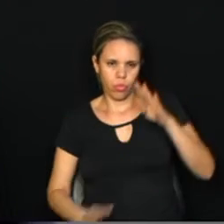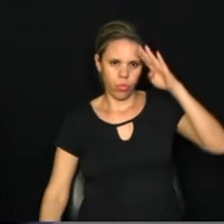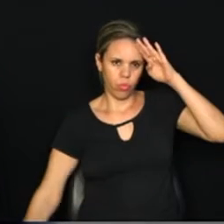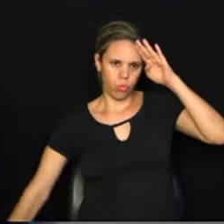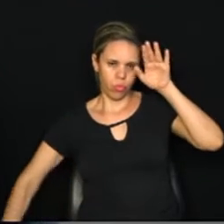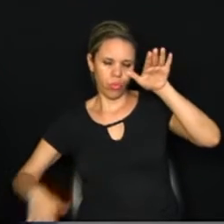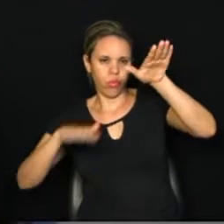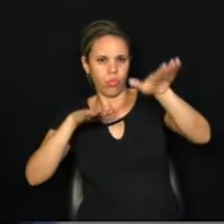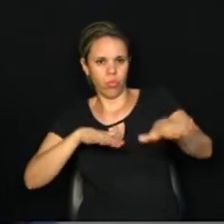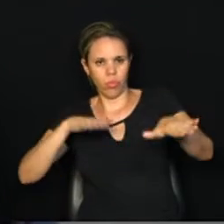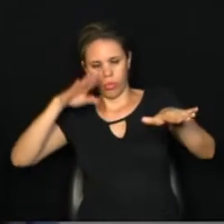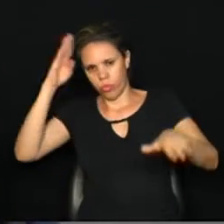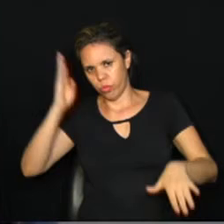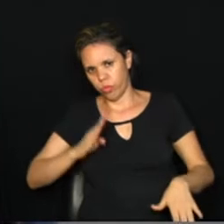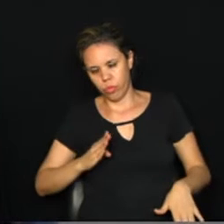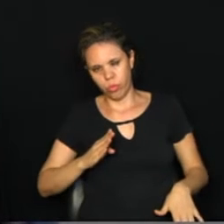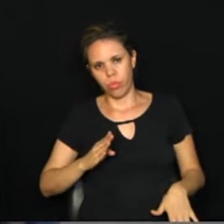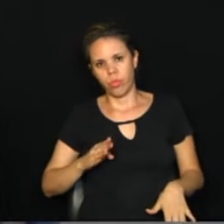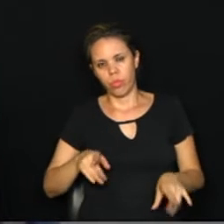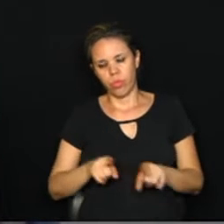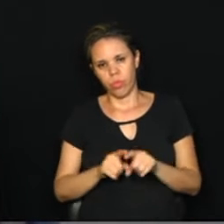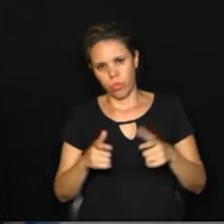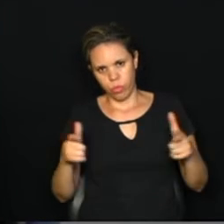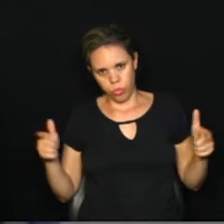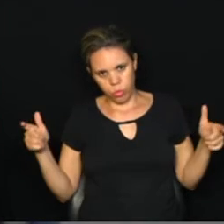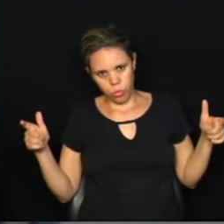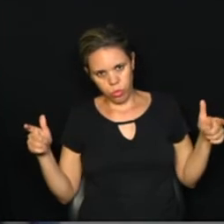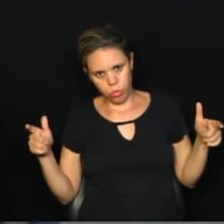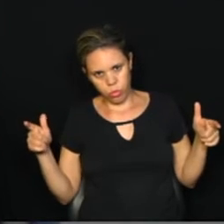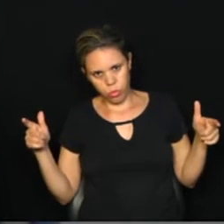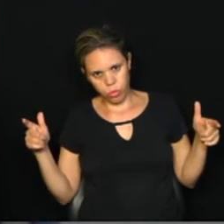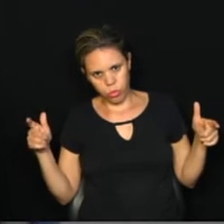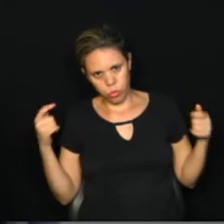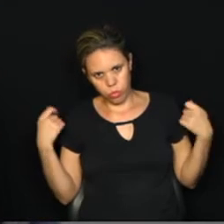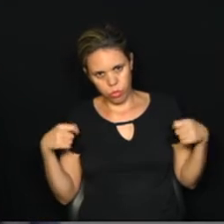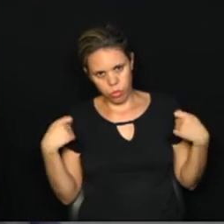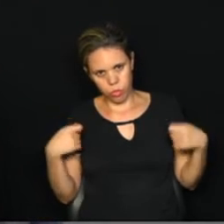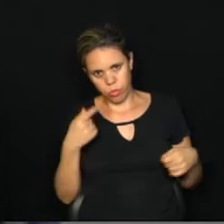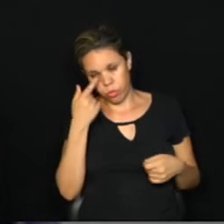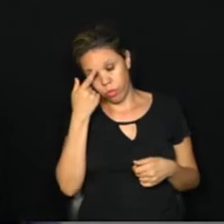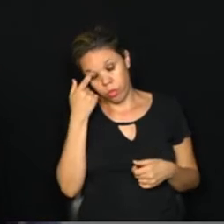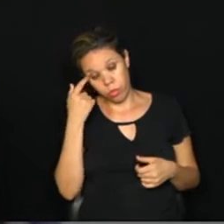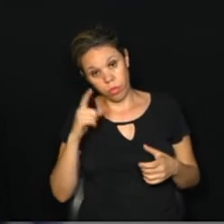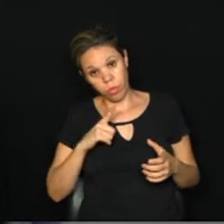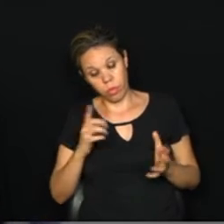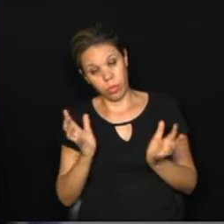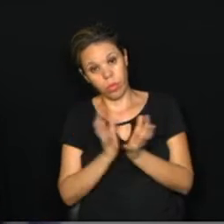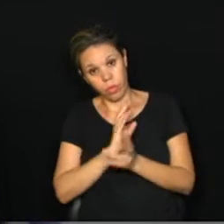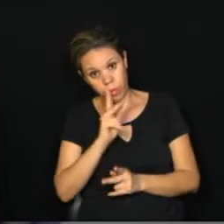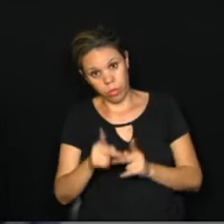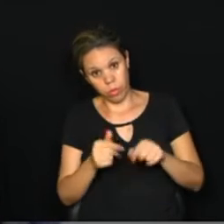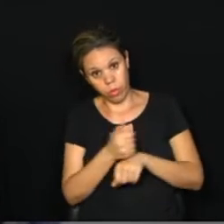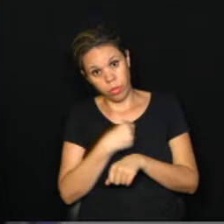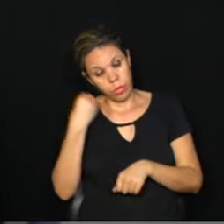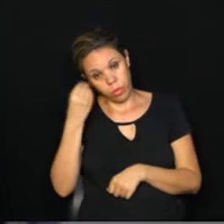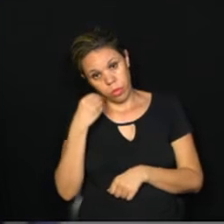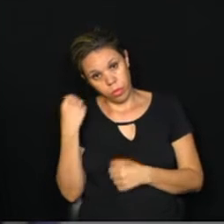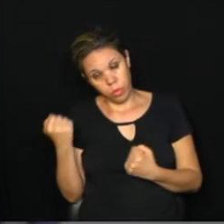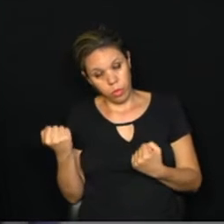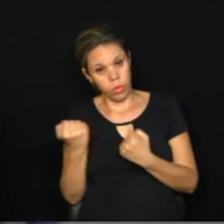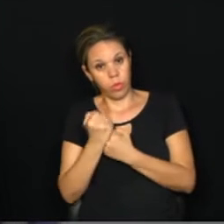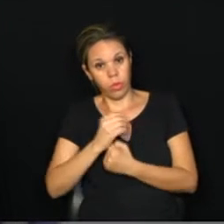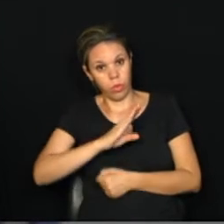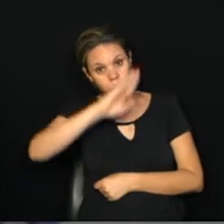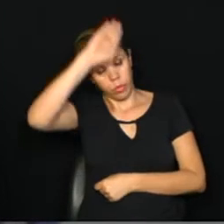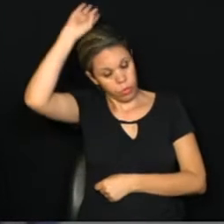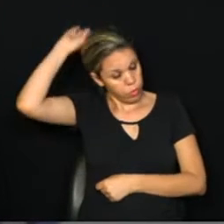Brasileiro, e isso está se ampliando muito no sentido de que você precisa ter equipes para apoiar o Corpo de